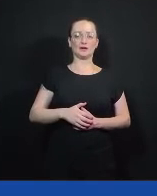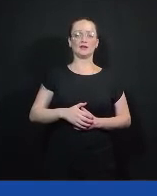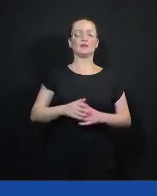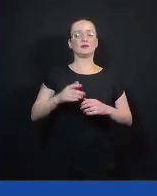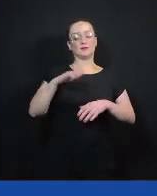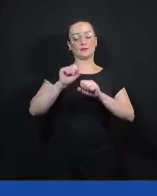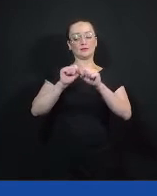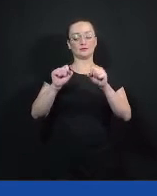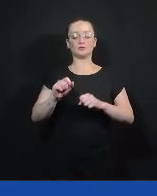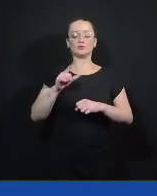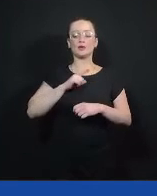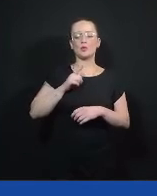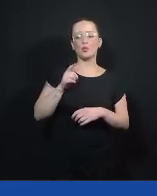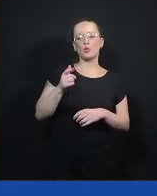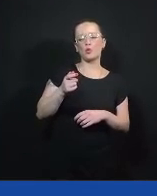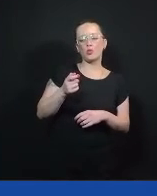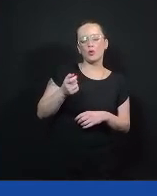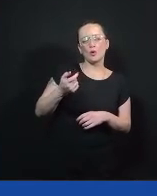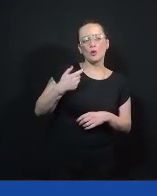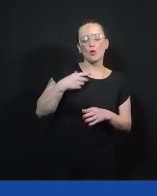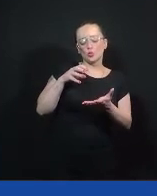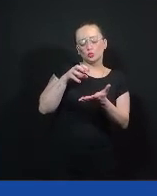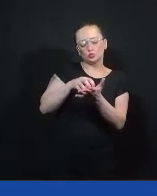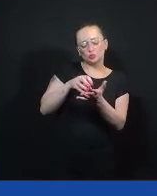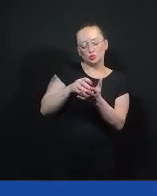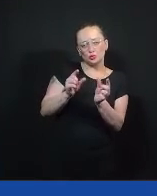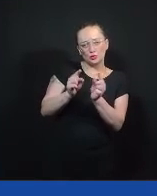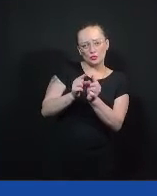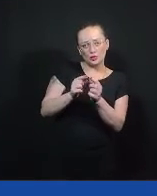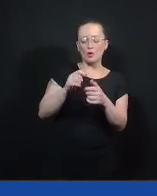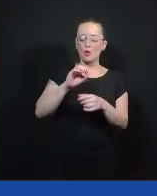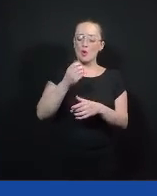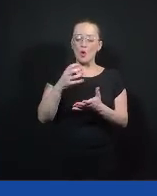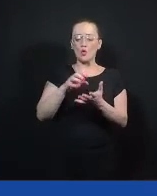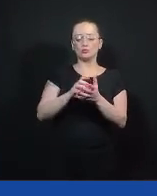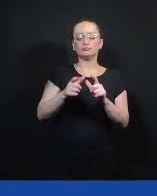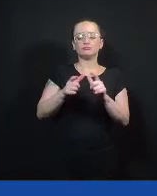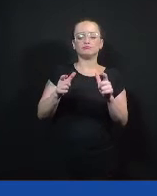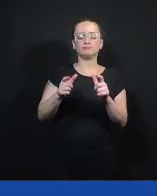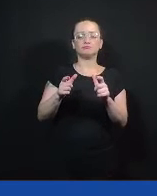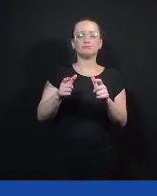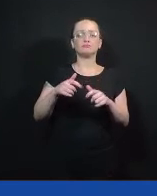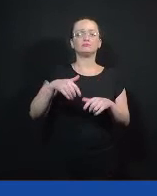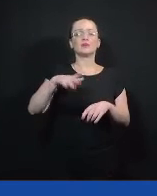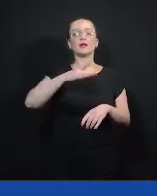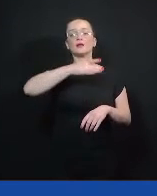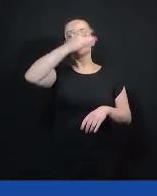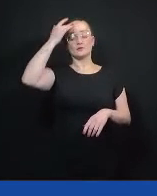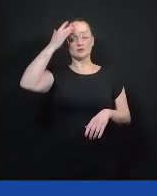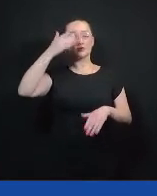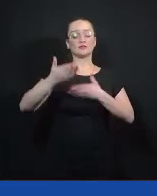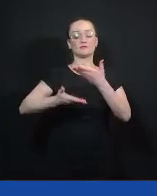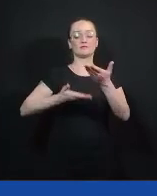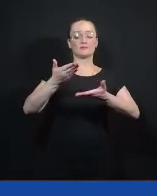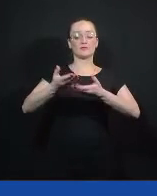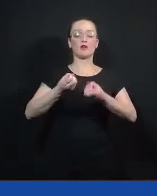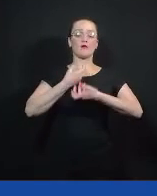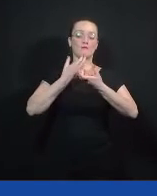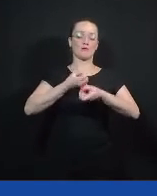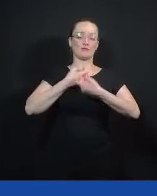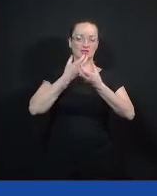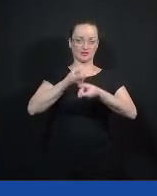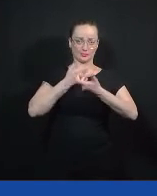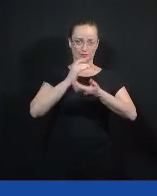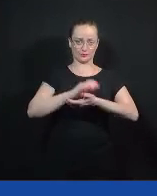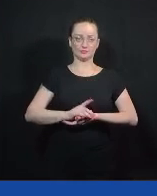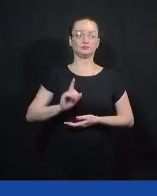acabam tendo algum micronúcleo ou um núcleo mais denso ali de pessoas que lidam com dados muito